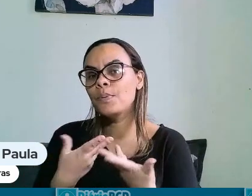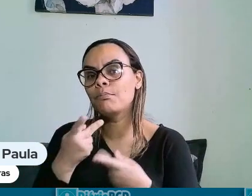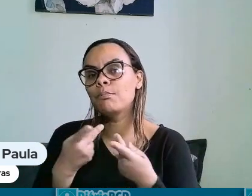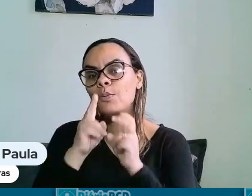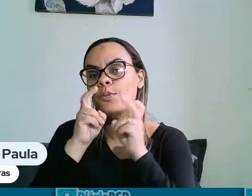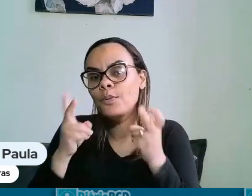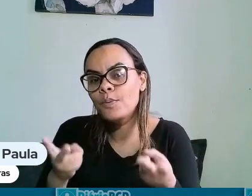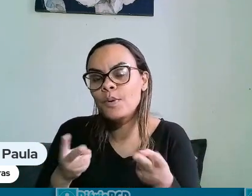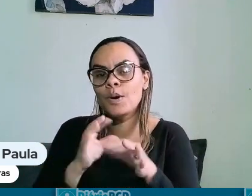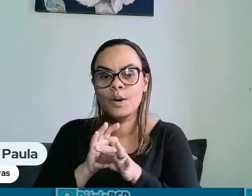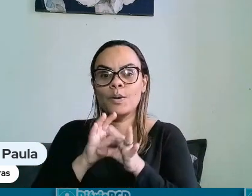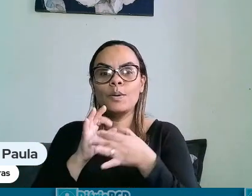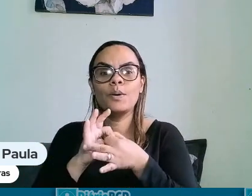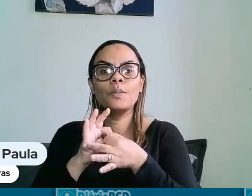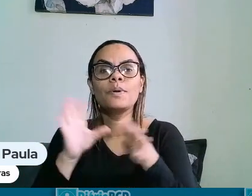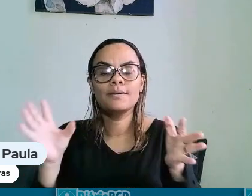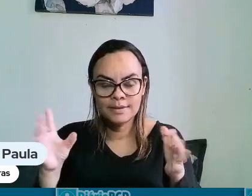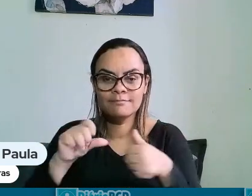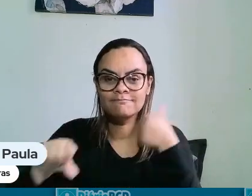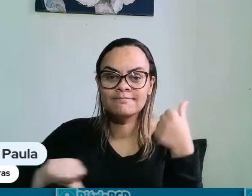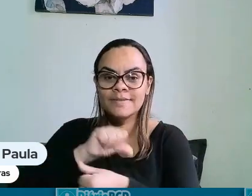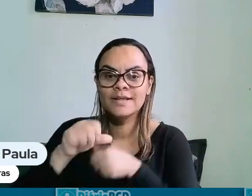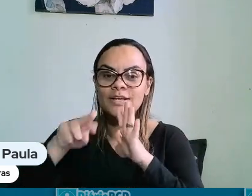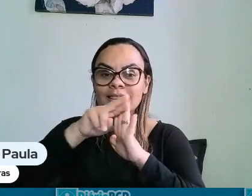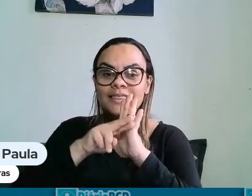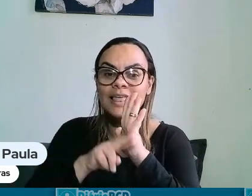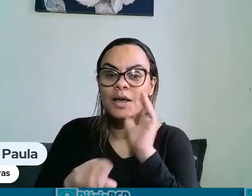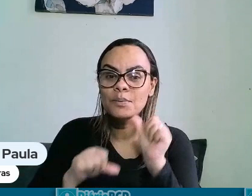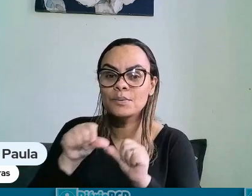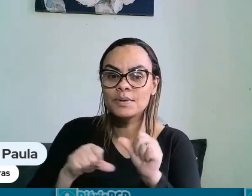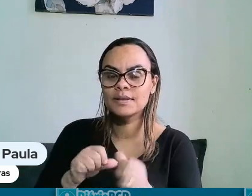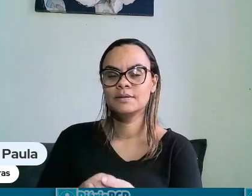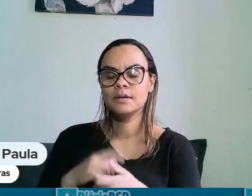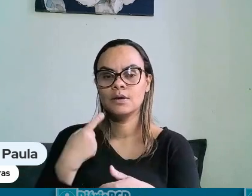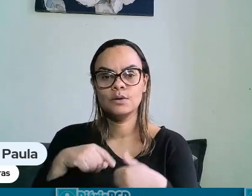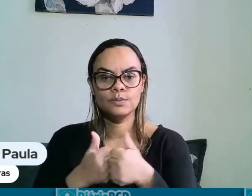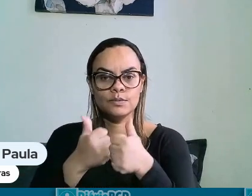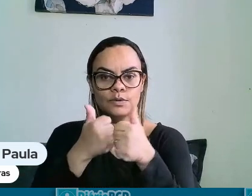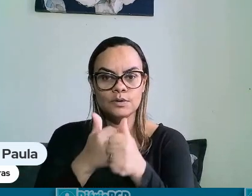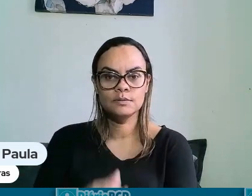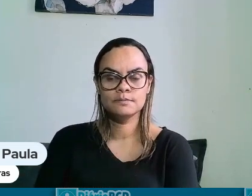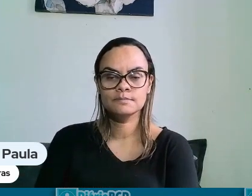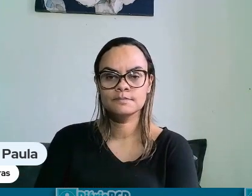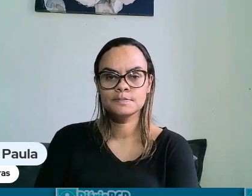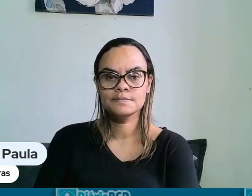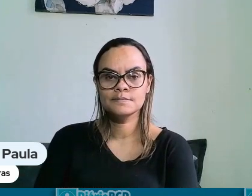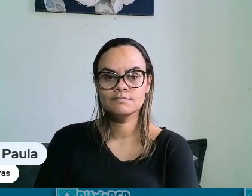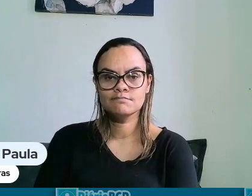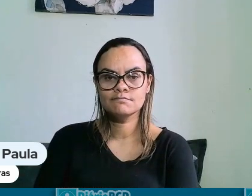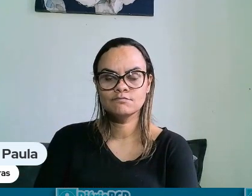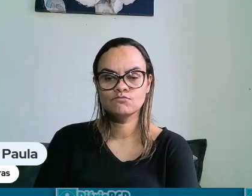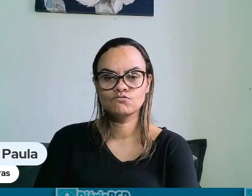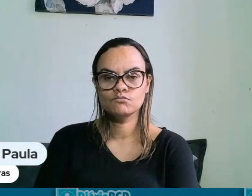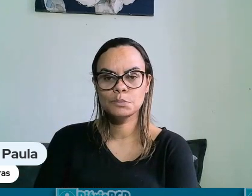e autorizar qualquer tipo de mudança nessas regras. Nós temos acompanhado na reforma tributária que tem se falado